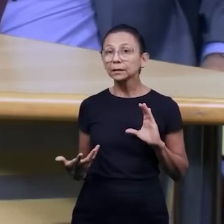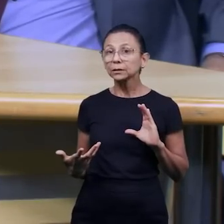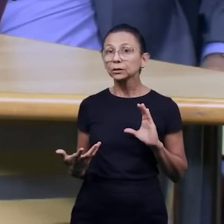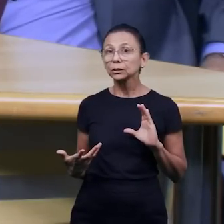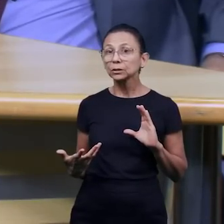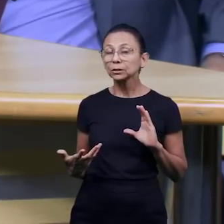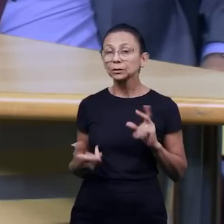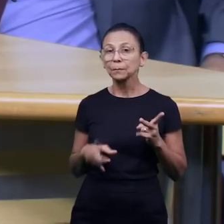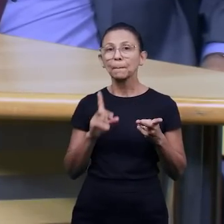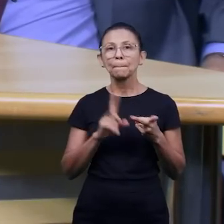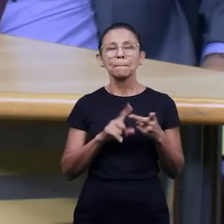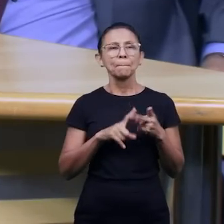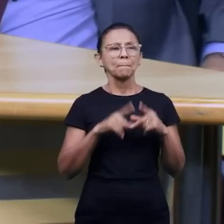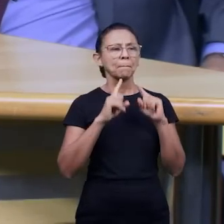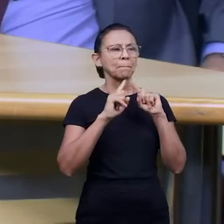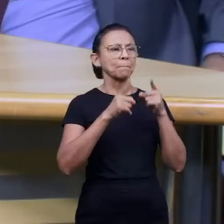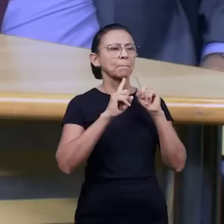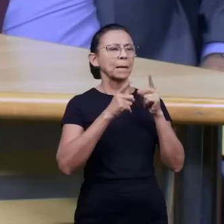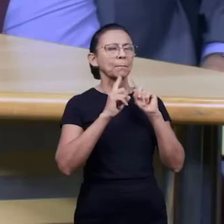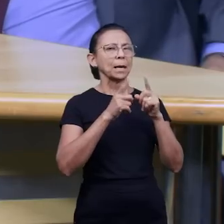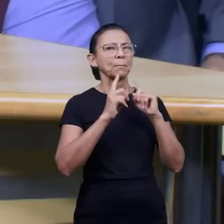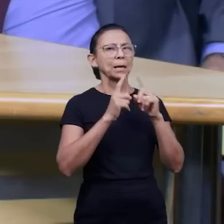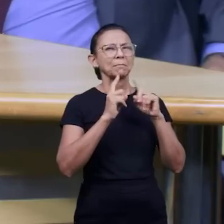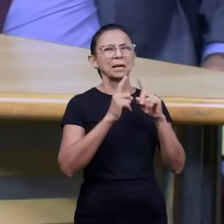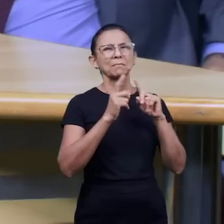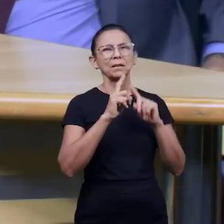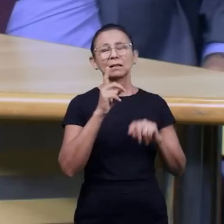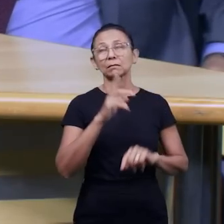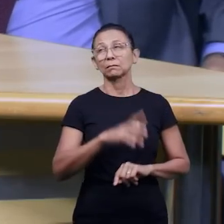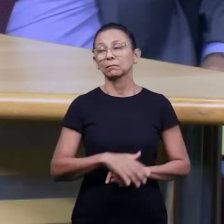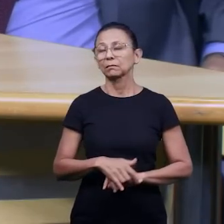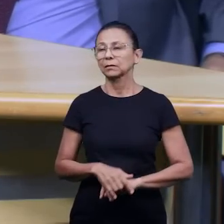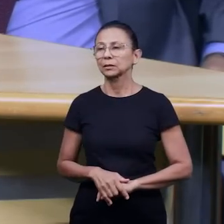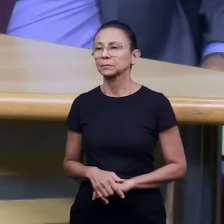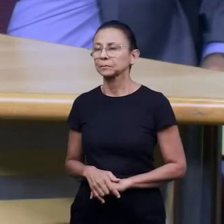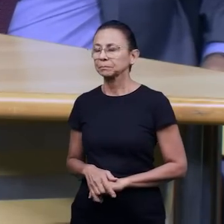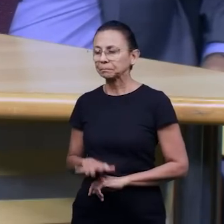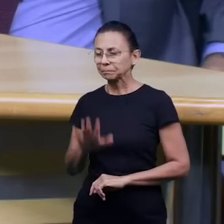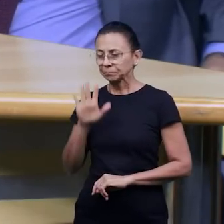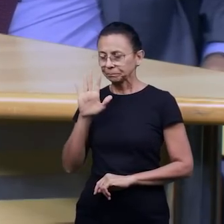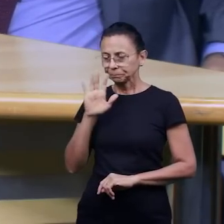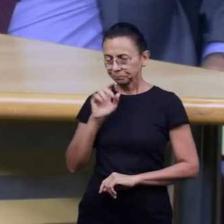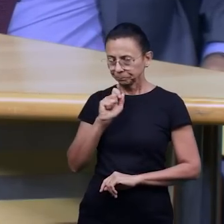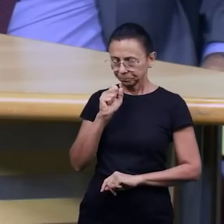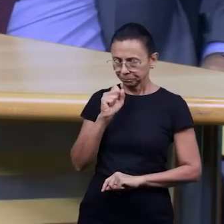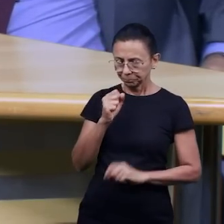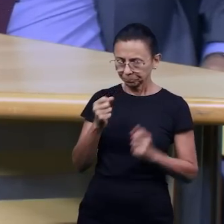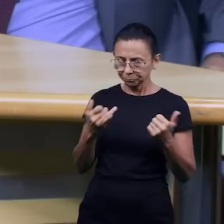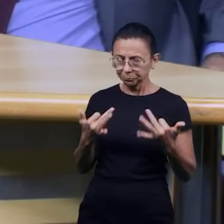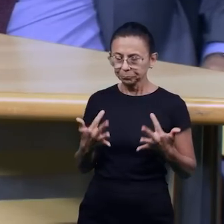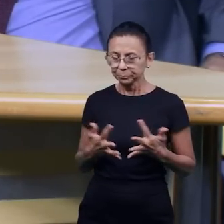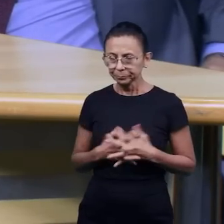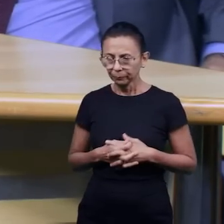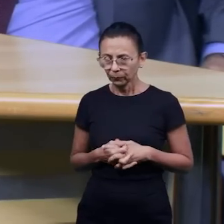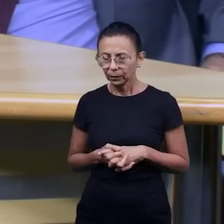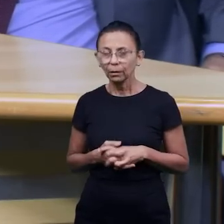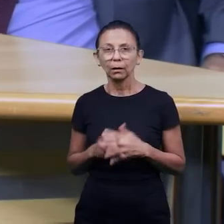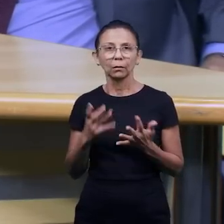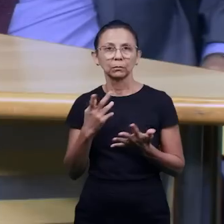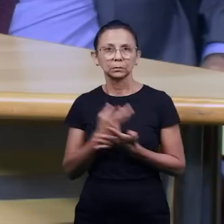Você observa ele coçando a mão, coçando unha, está em outro, entendeu? Ou às vezes um jovem que está